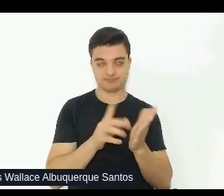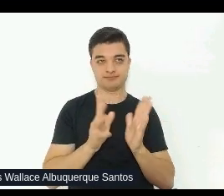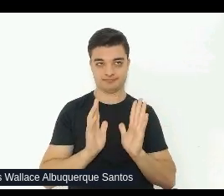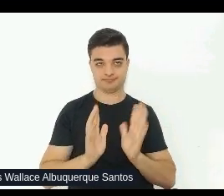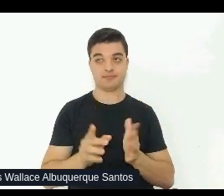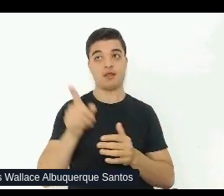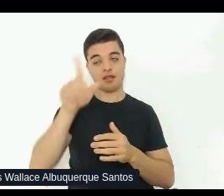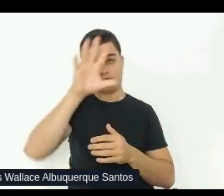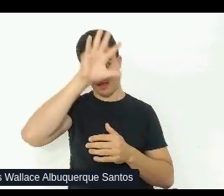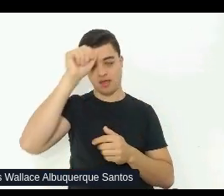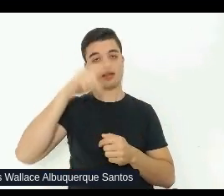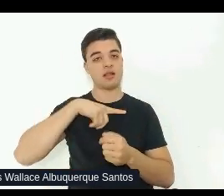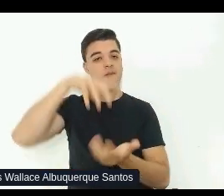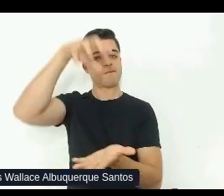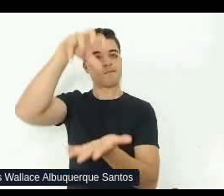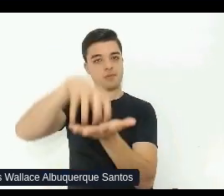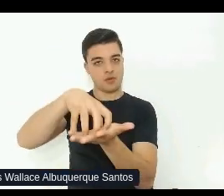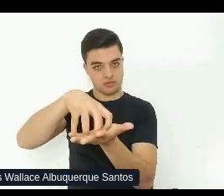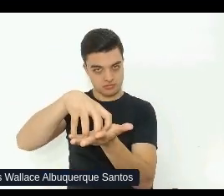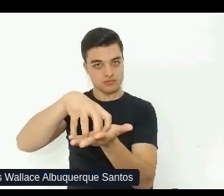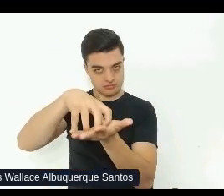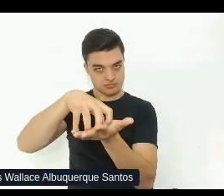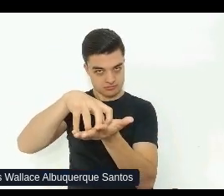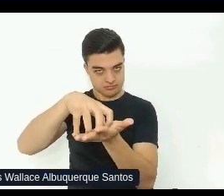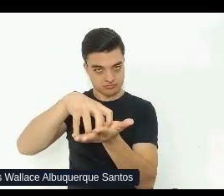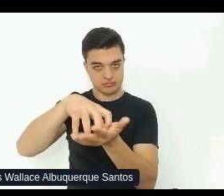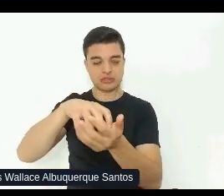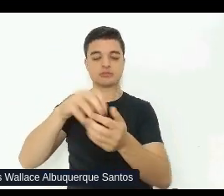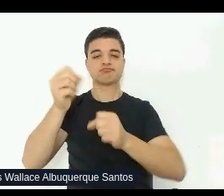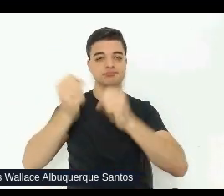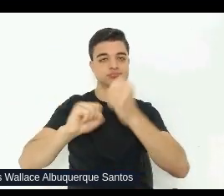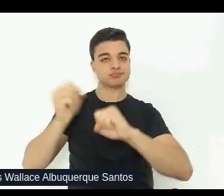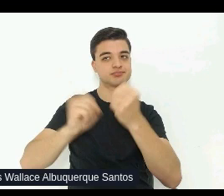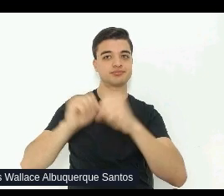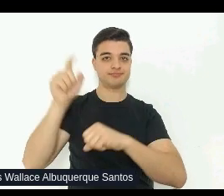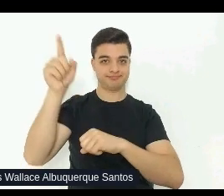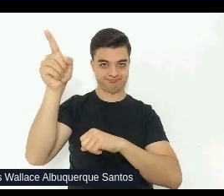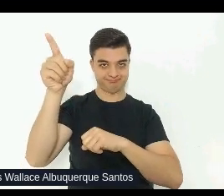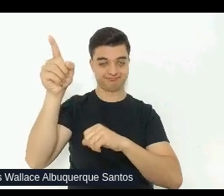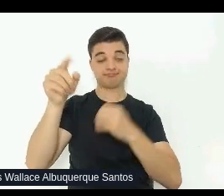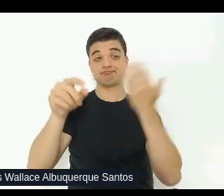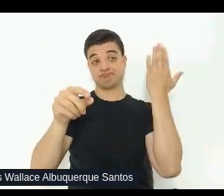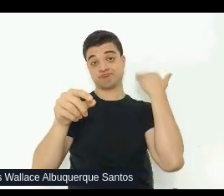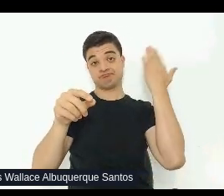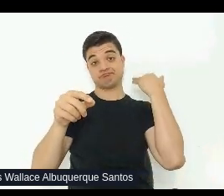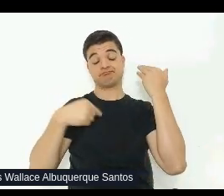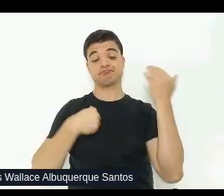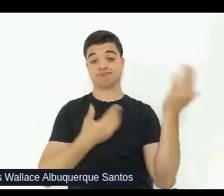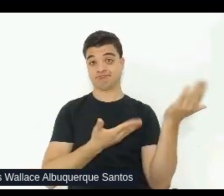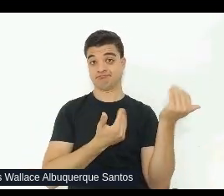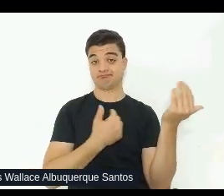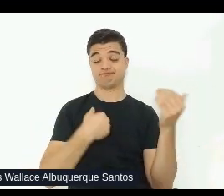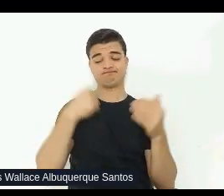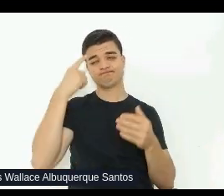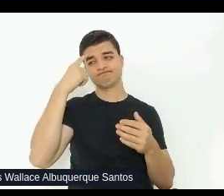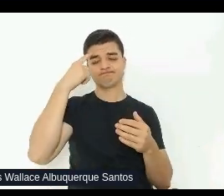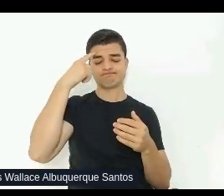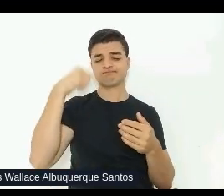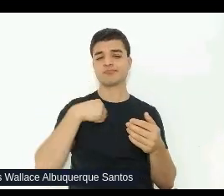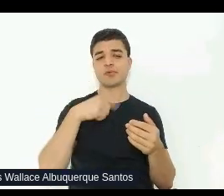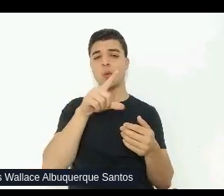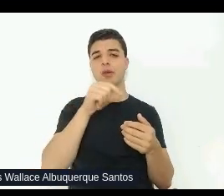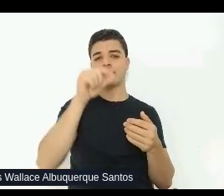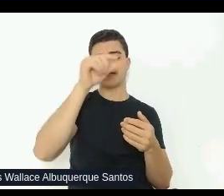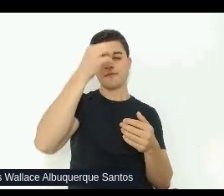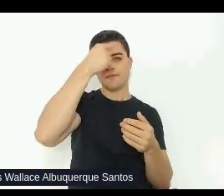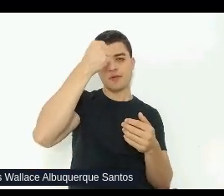e lá na época que eu fui, né, assim como todo jovem ali, um pouco indeciso sobre o que fazer, de faculdade, sobre que